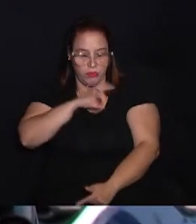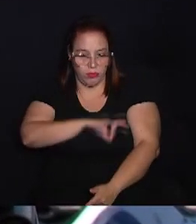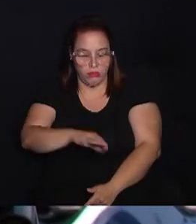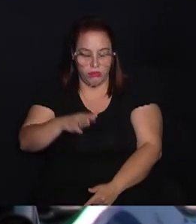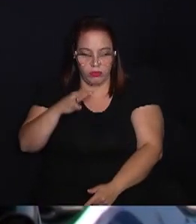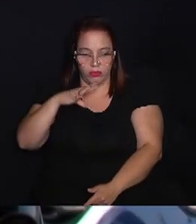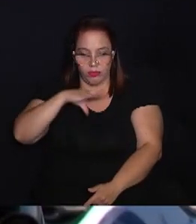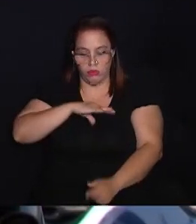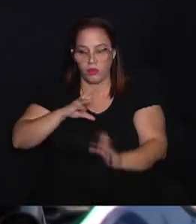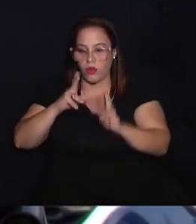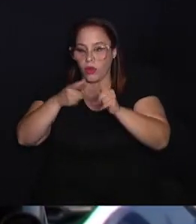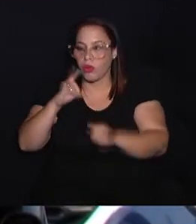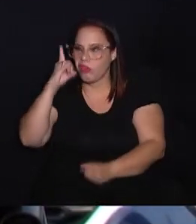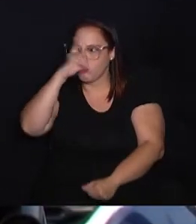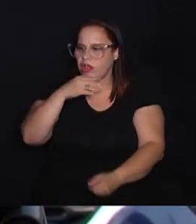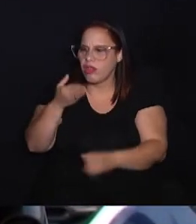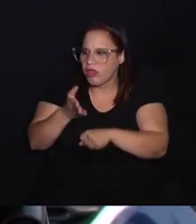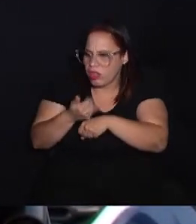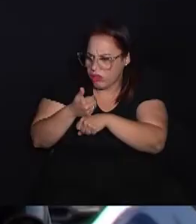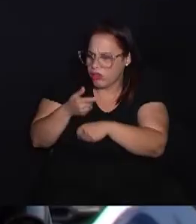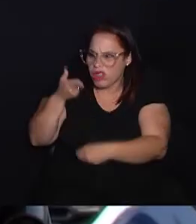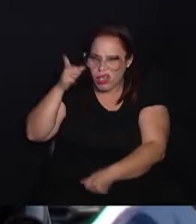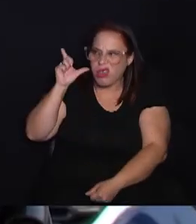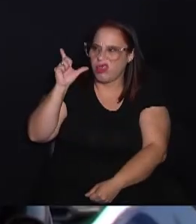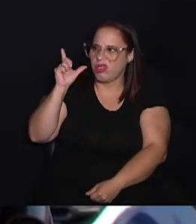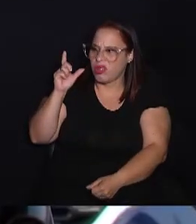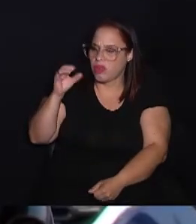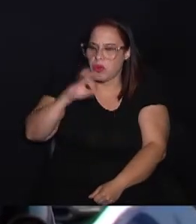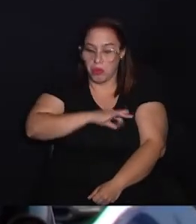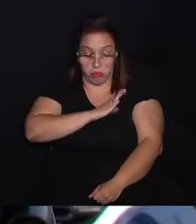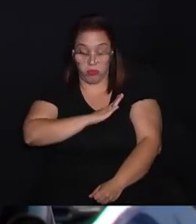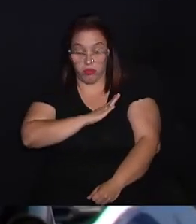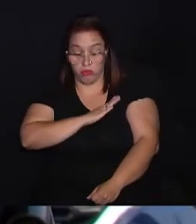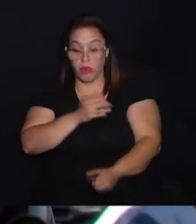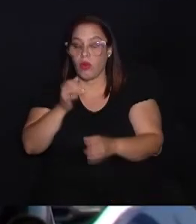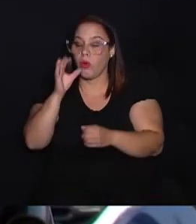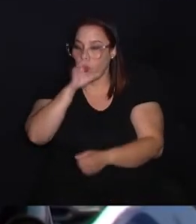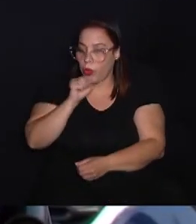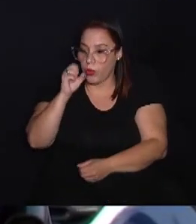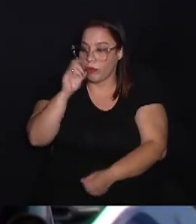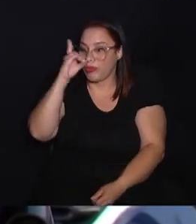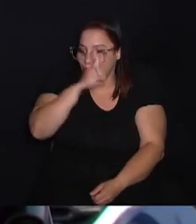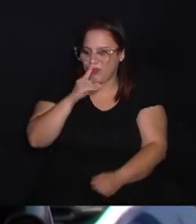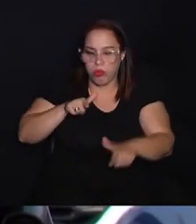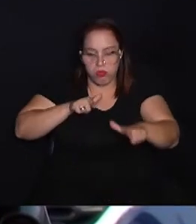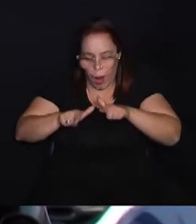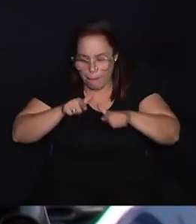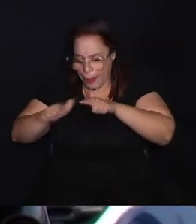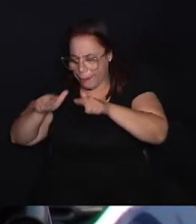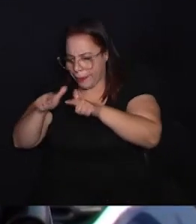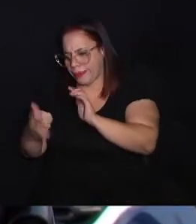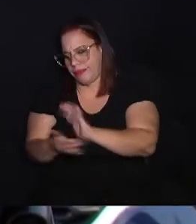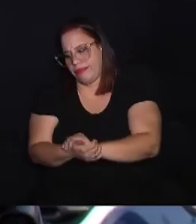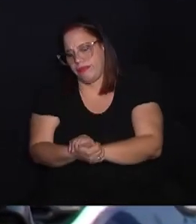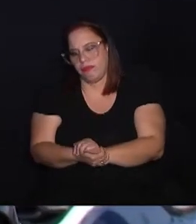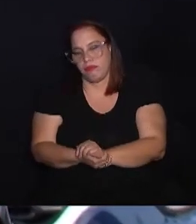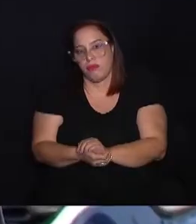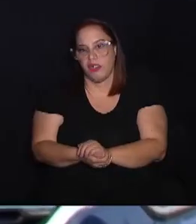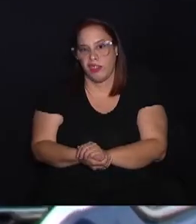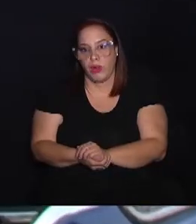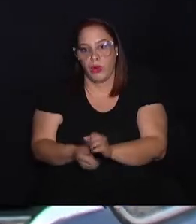locais de votação. Foi um dia muito movimentado, né, como são os dias de eleição, mas do ponto de vista de ocorrências foi um